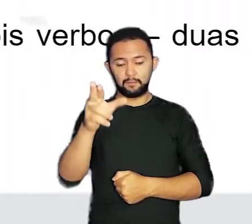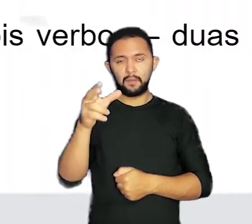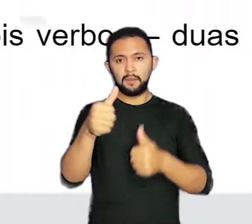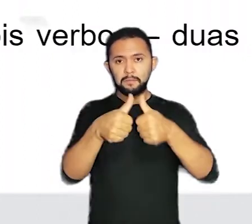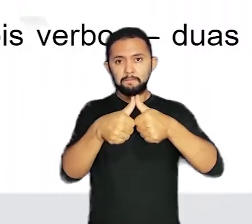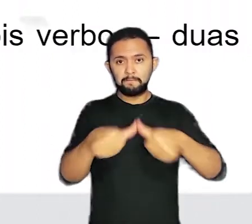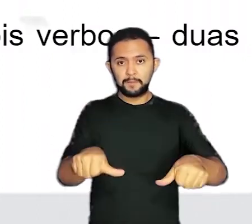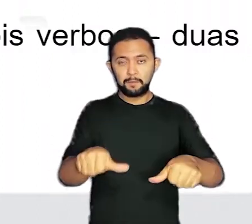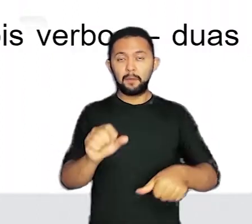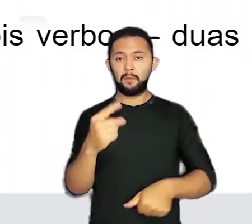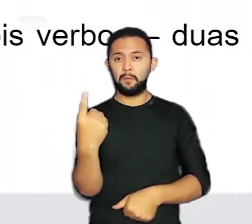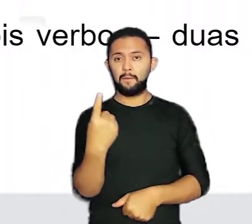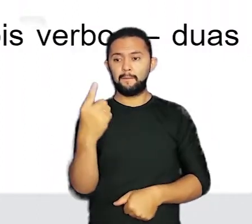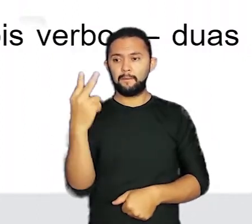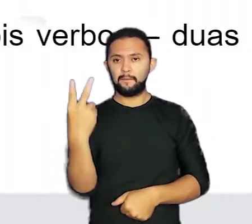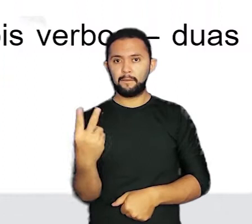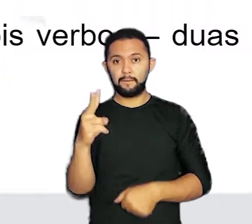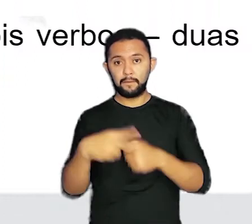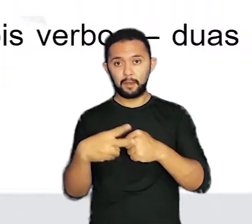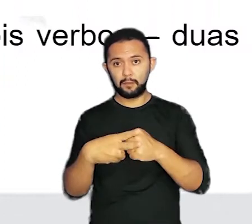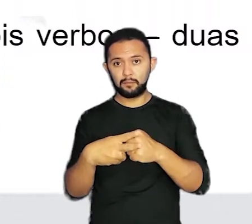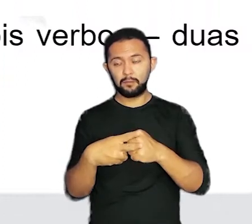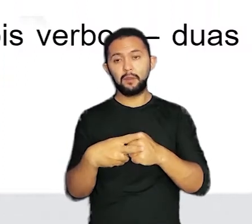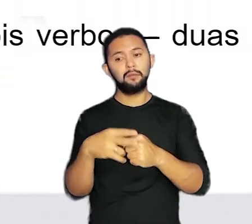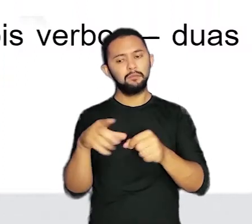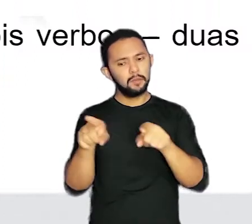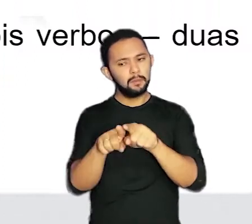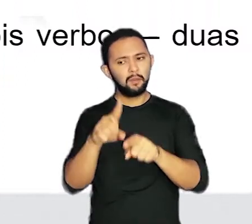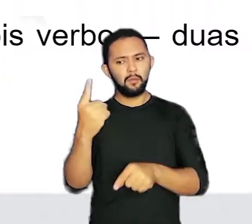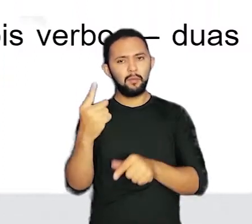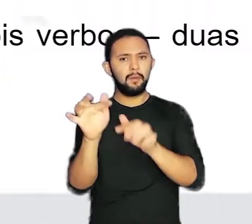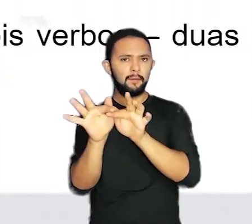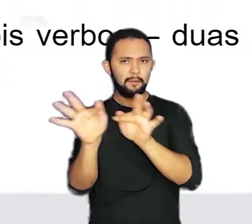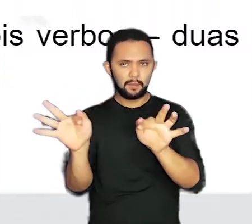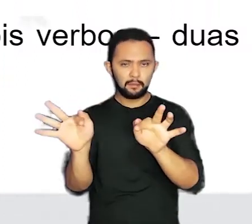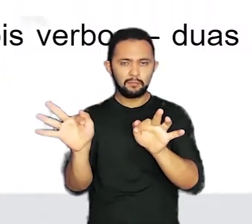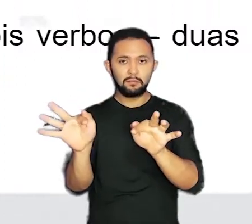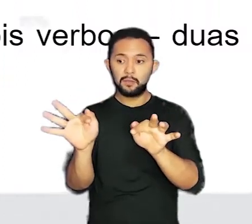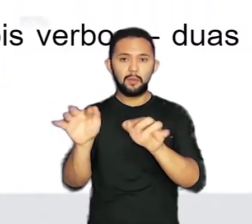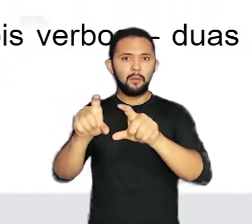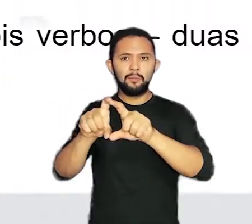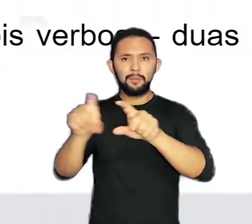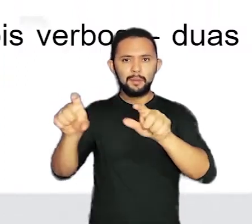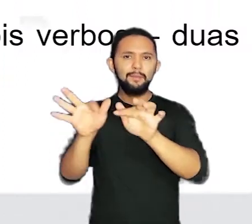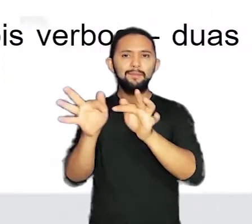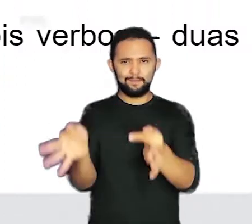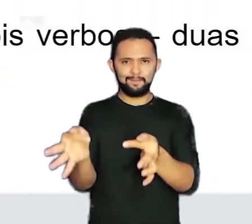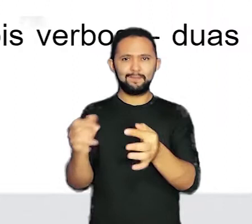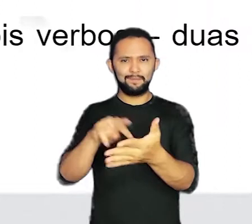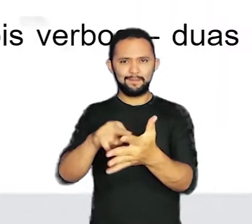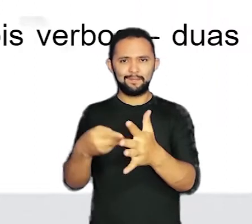um verbo, consequentemente, eu só vou ter uma oração e eu vou chamar essa oração de período